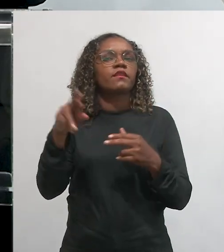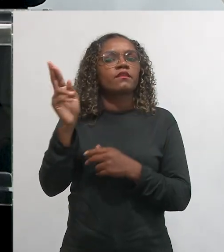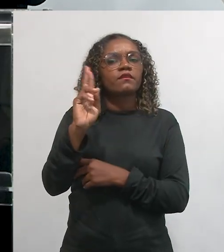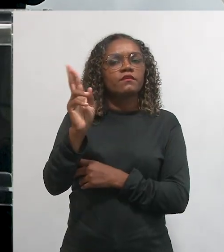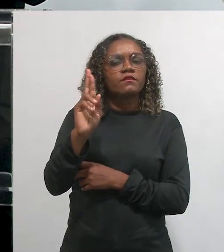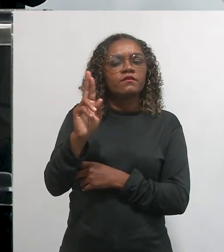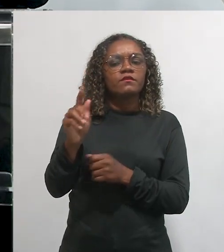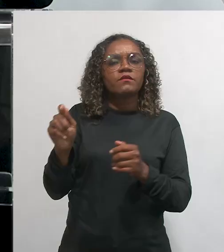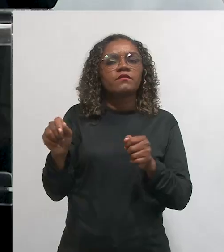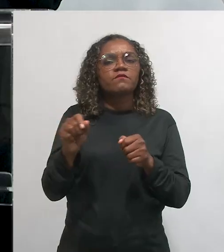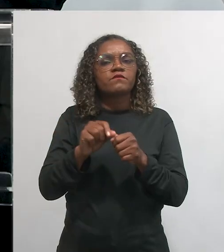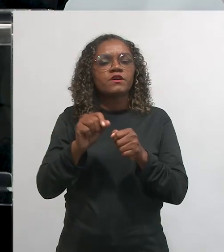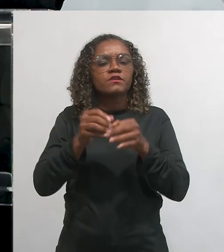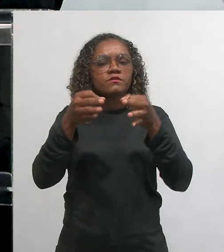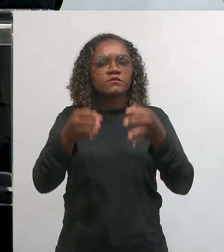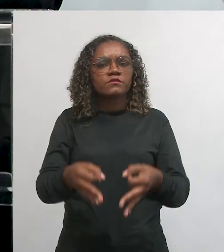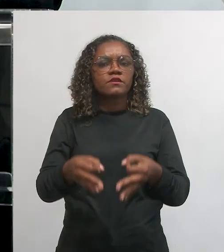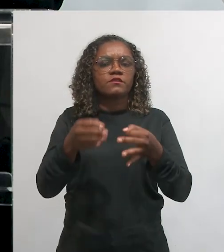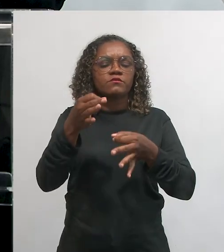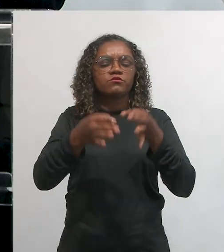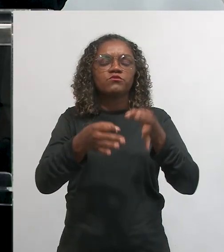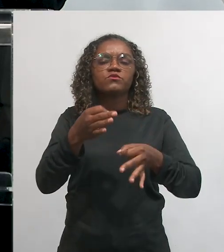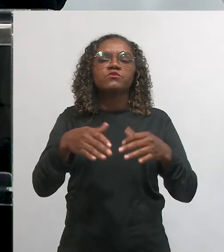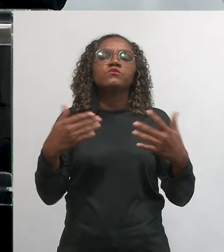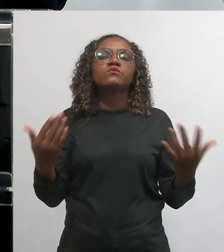da justiça? Bom, uma vez que nós cedemos